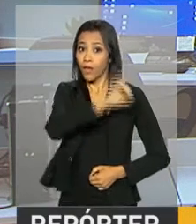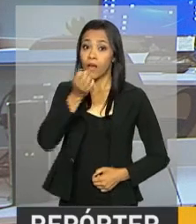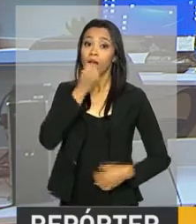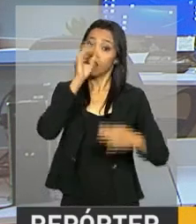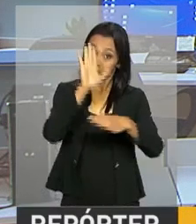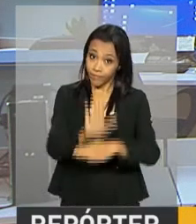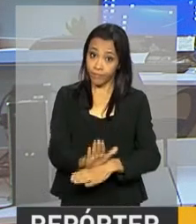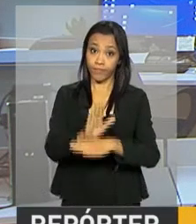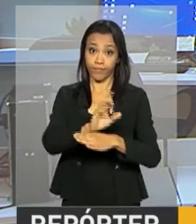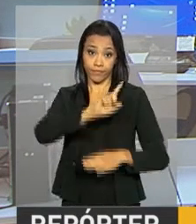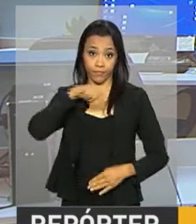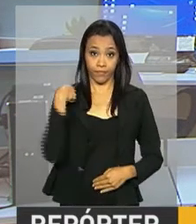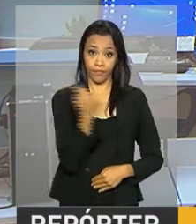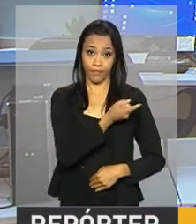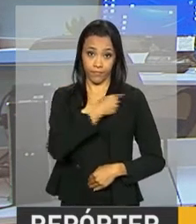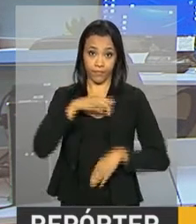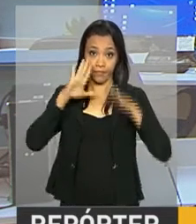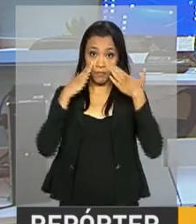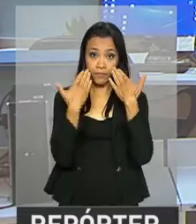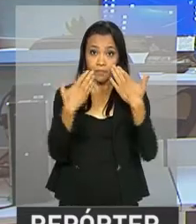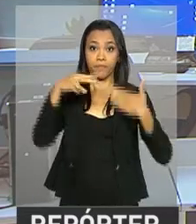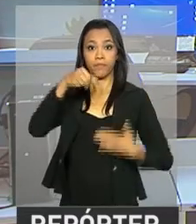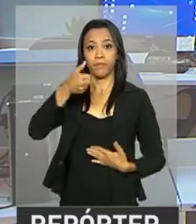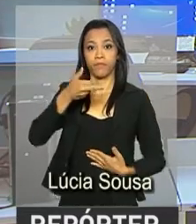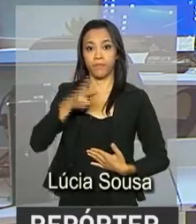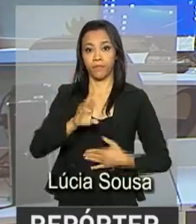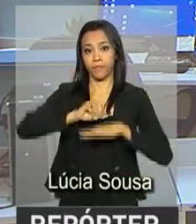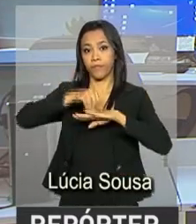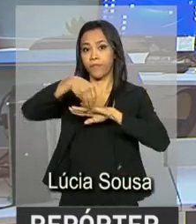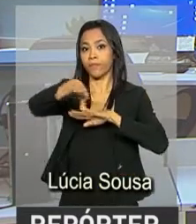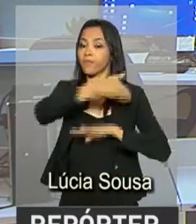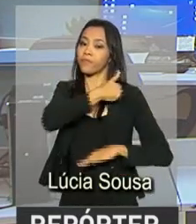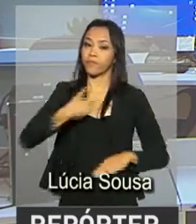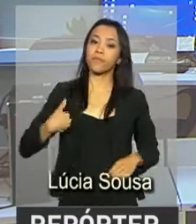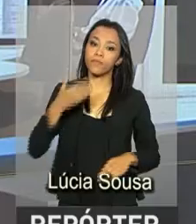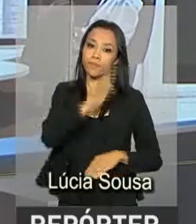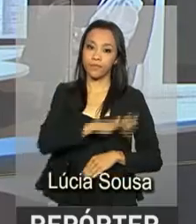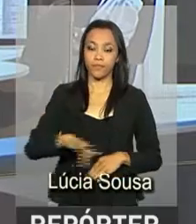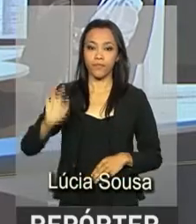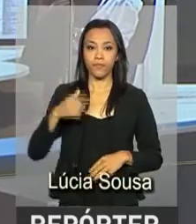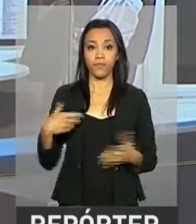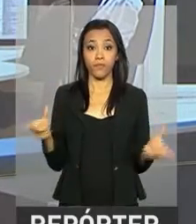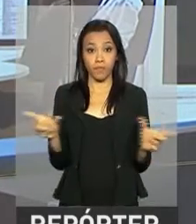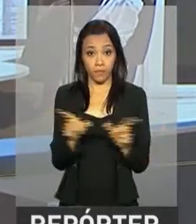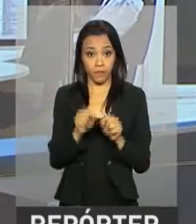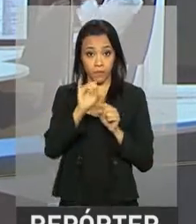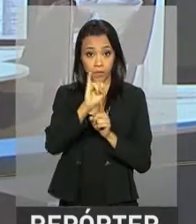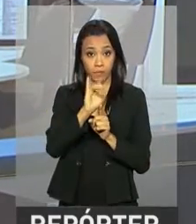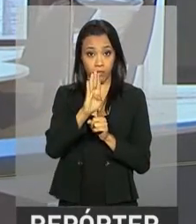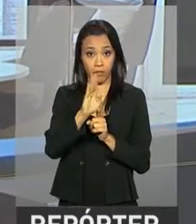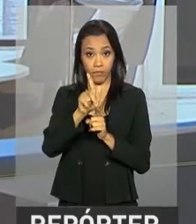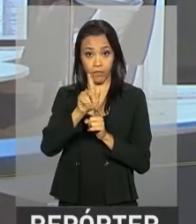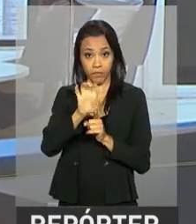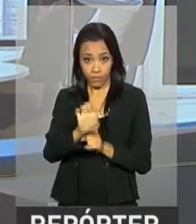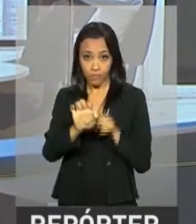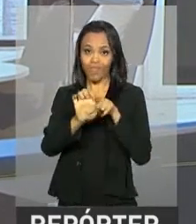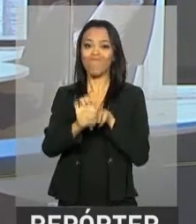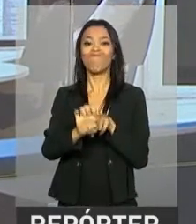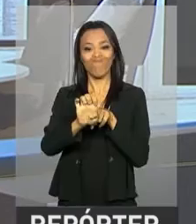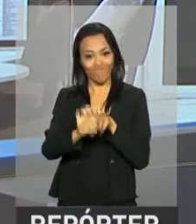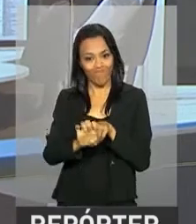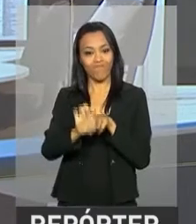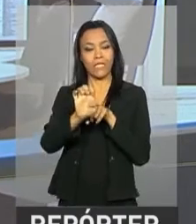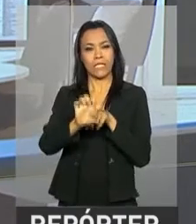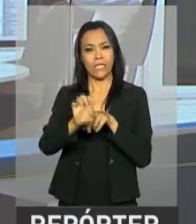Olá, boa tarde. O repórter NBR está de volta com as notícias do governo federal. O IBGE revisou para cima o desempenho